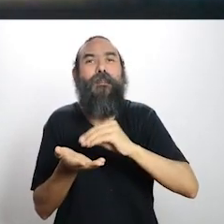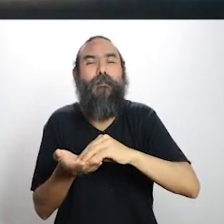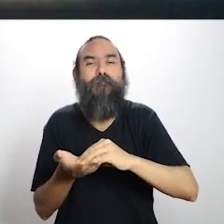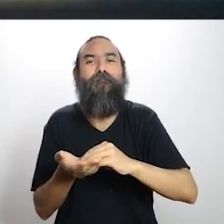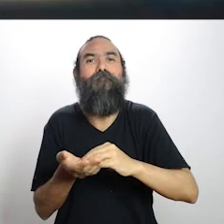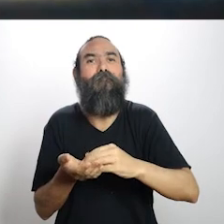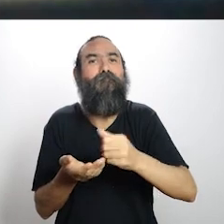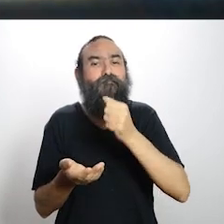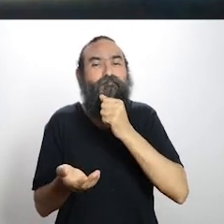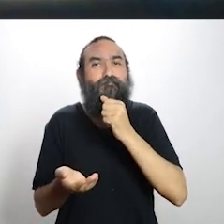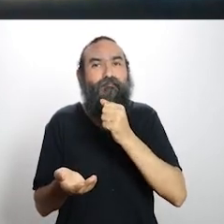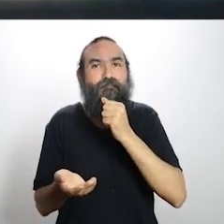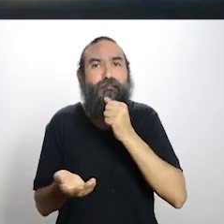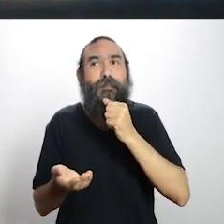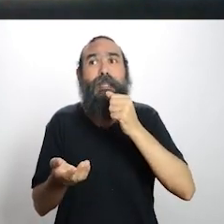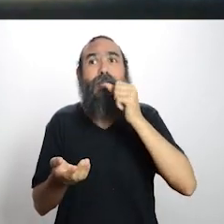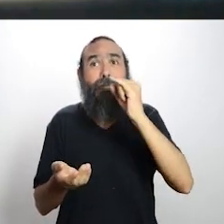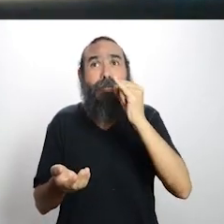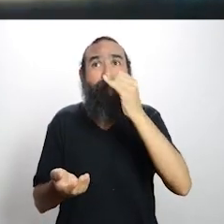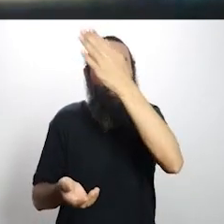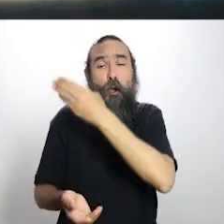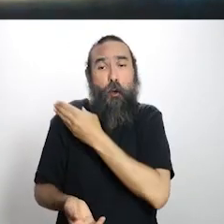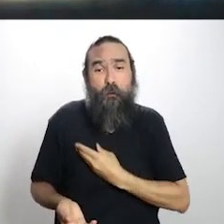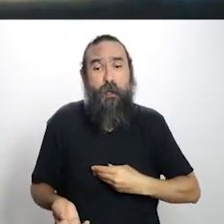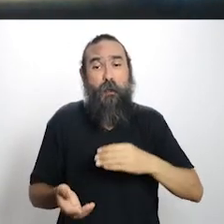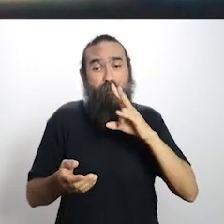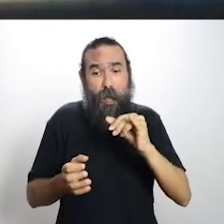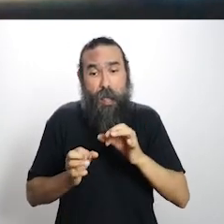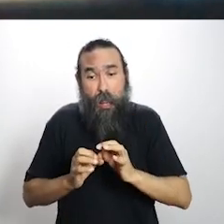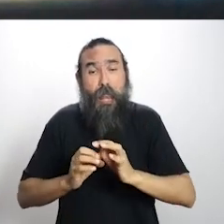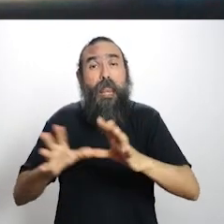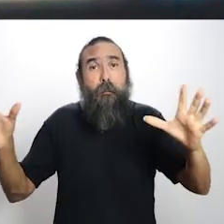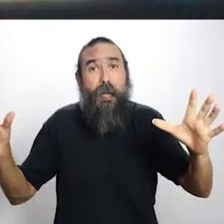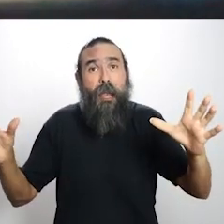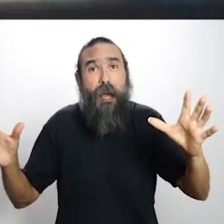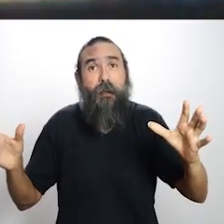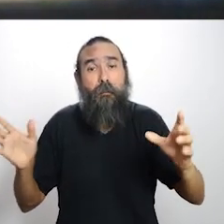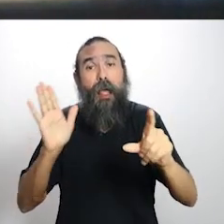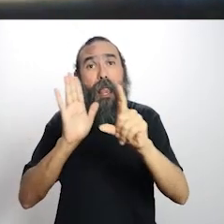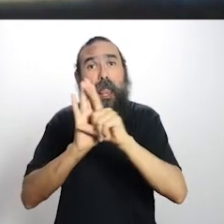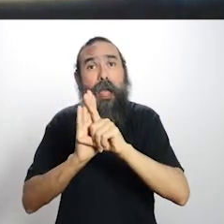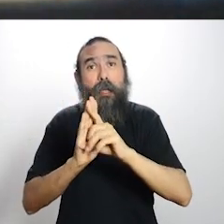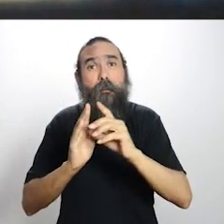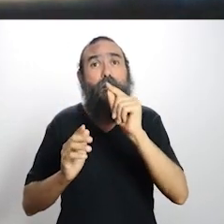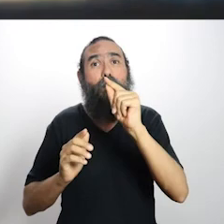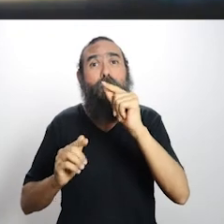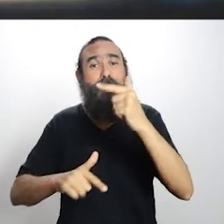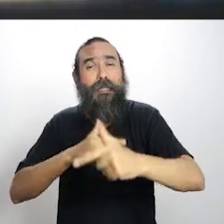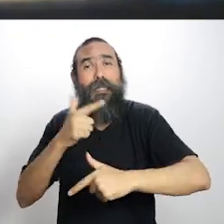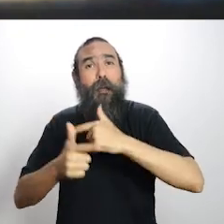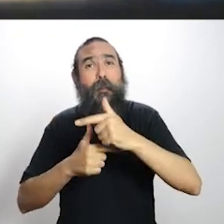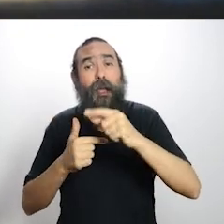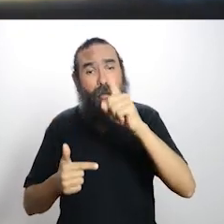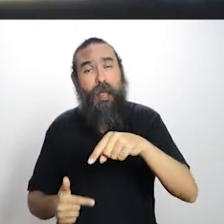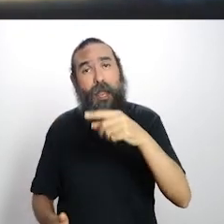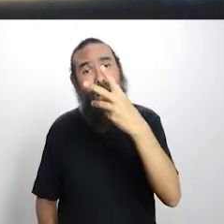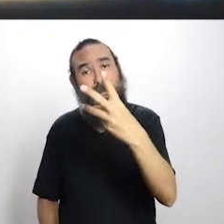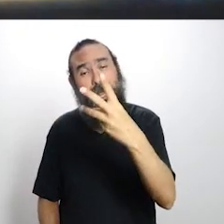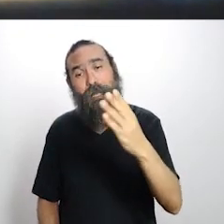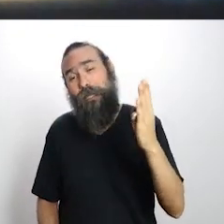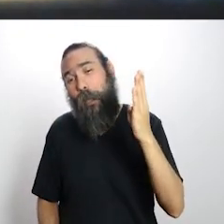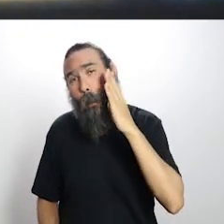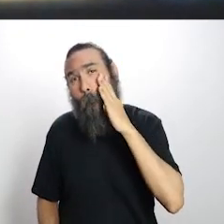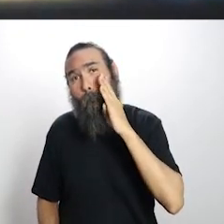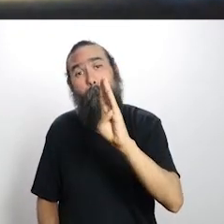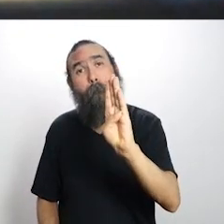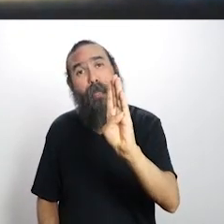junto aos mecanismos diretos propostos que é o que trabalha especificamente o 3 bilhões de amparo à lei, né, então é